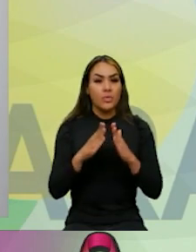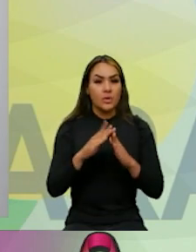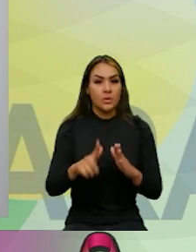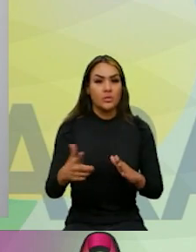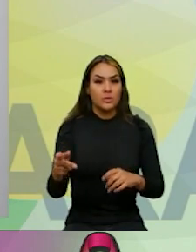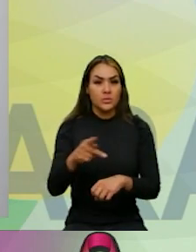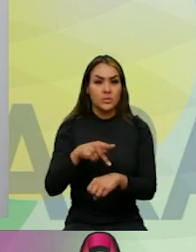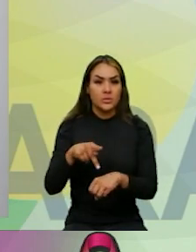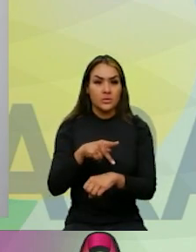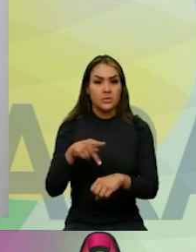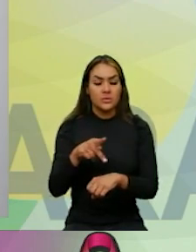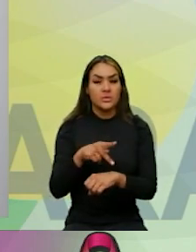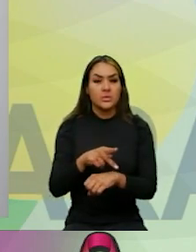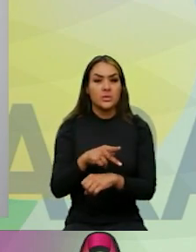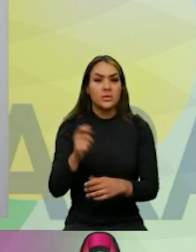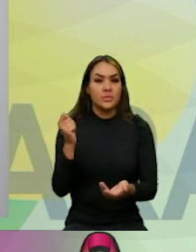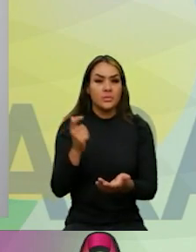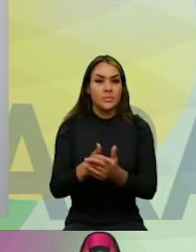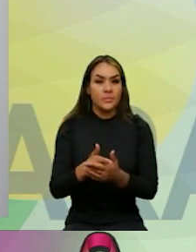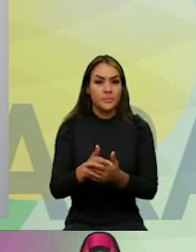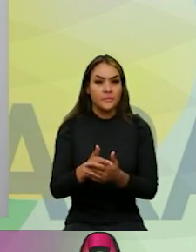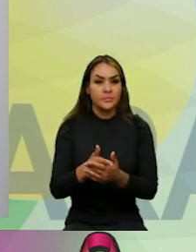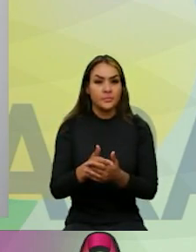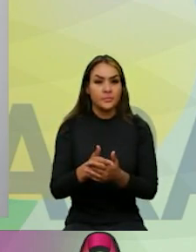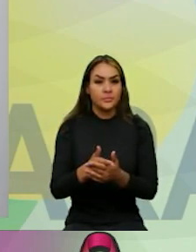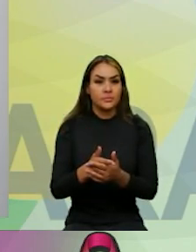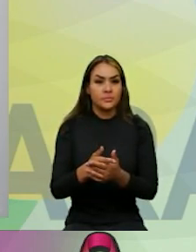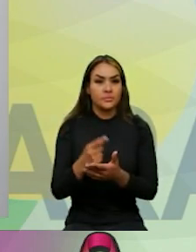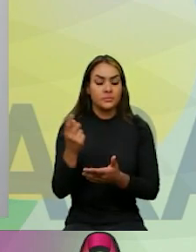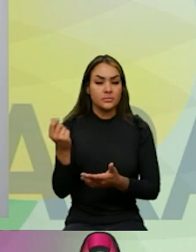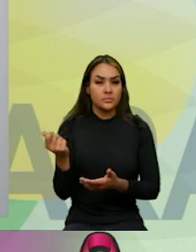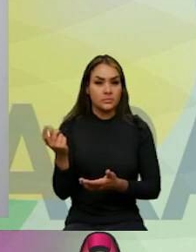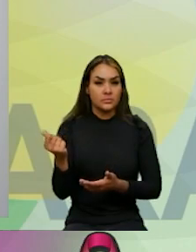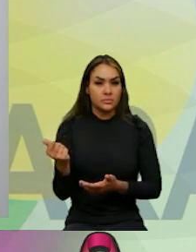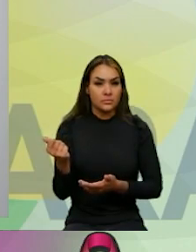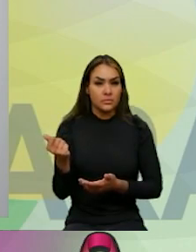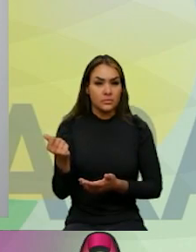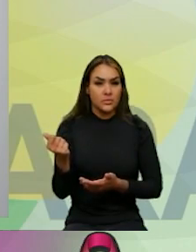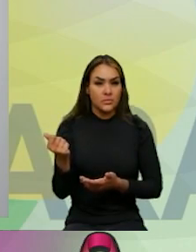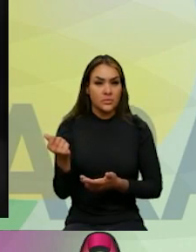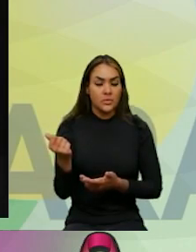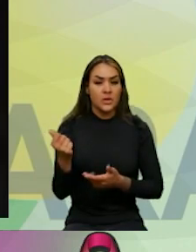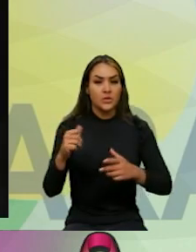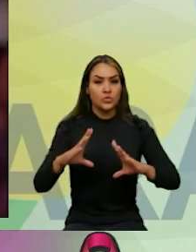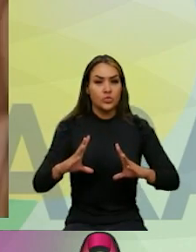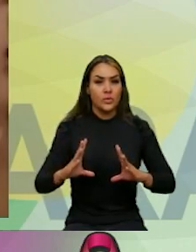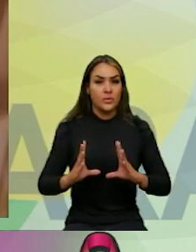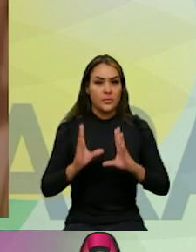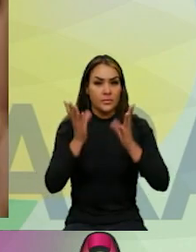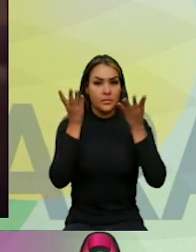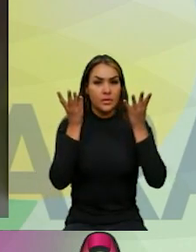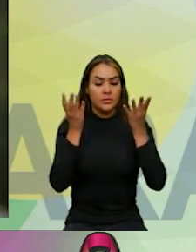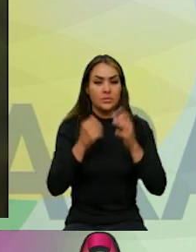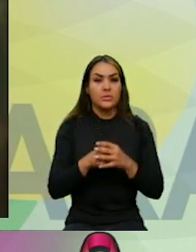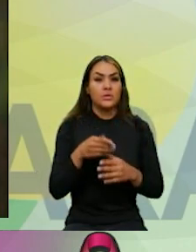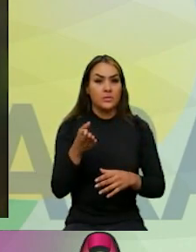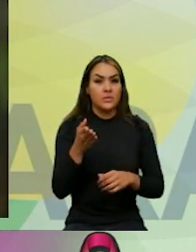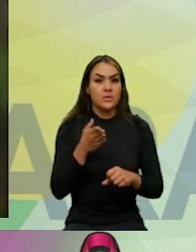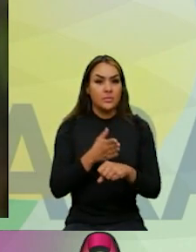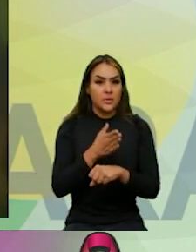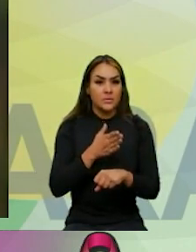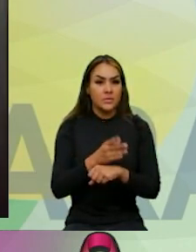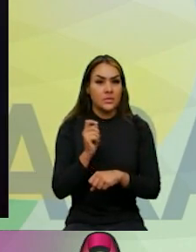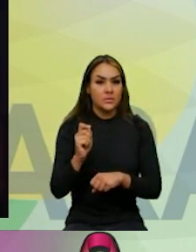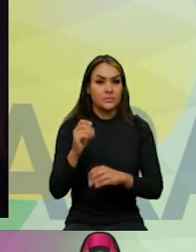mantidos através das ofertas do terceiro domingo de missões. Você faz parte dessa